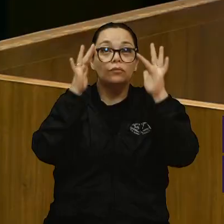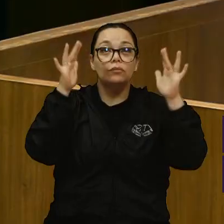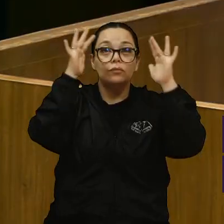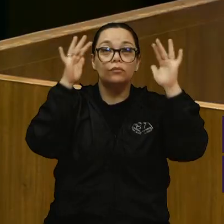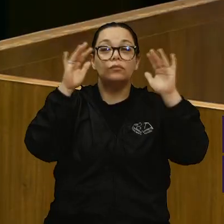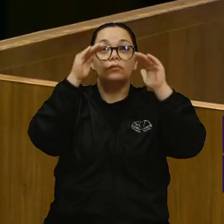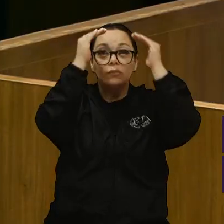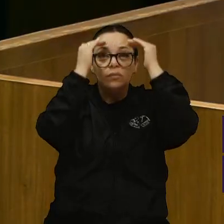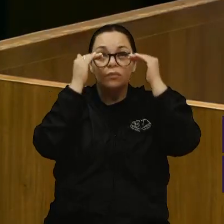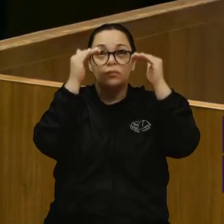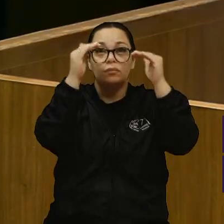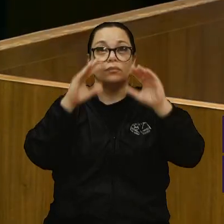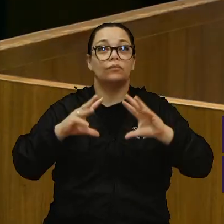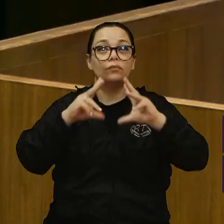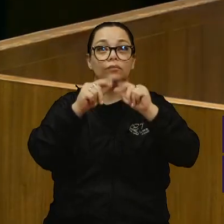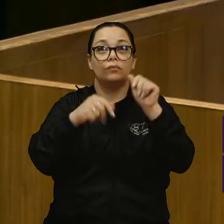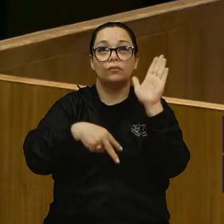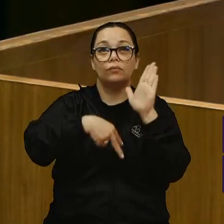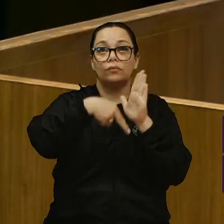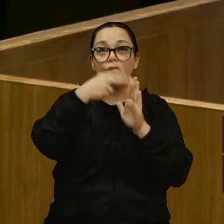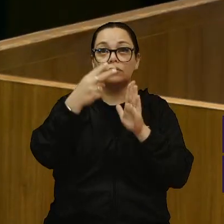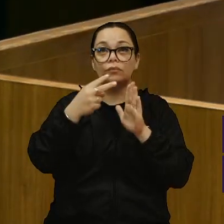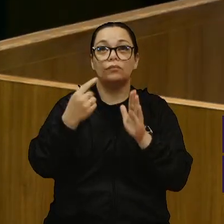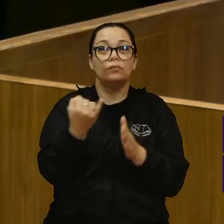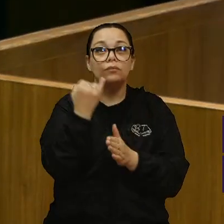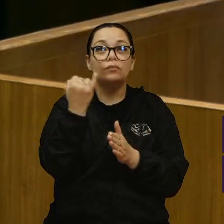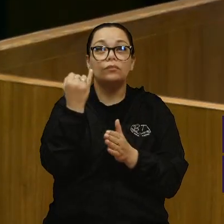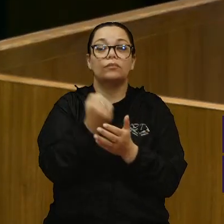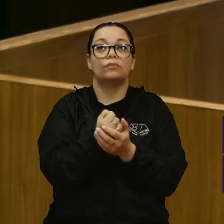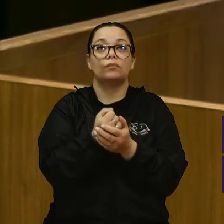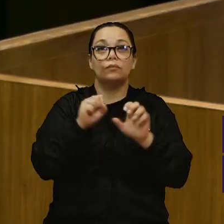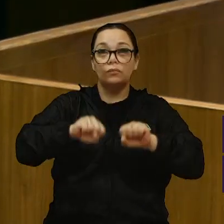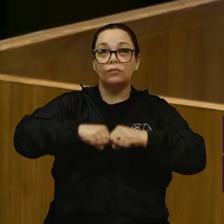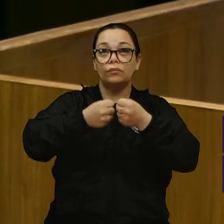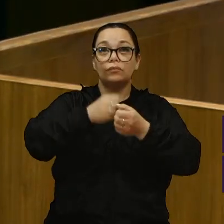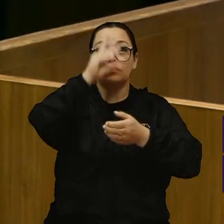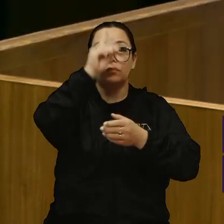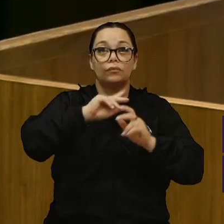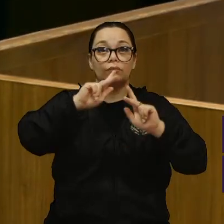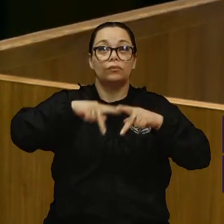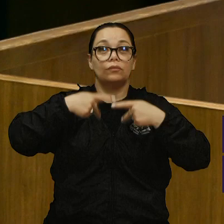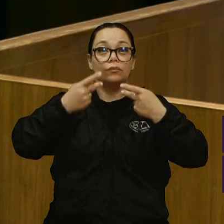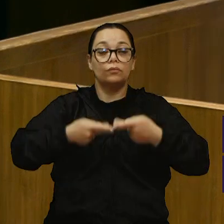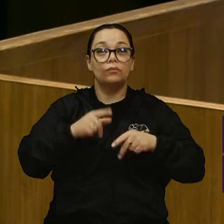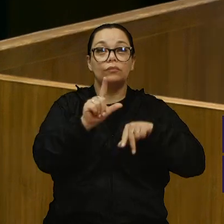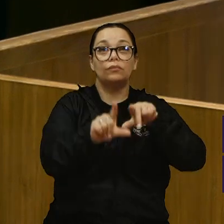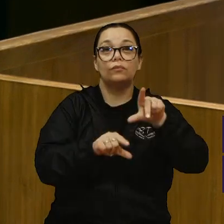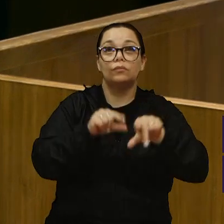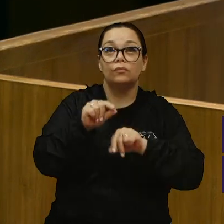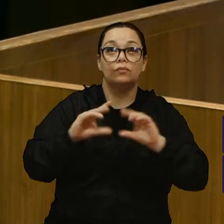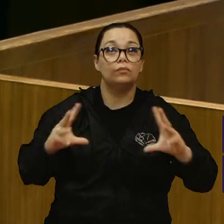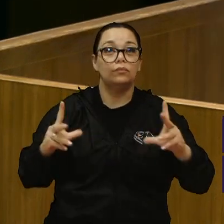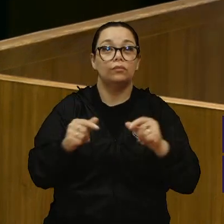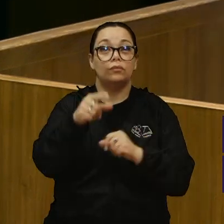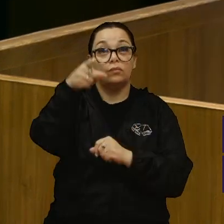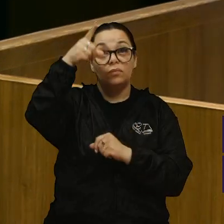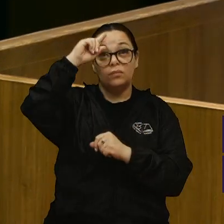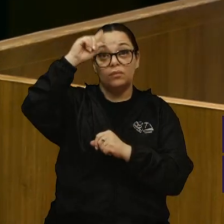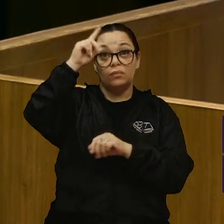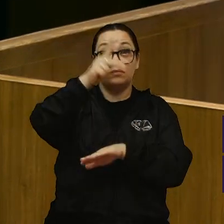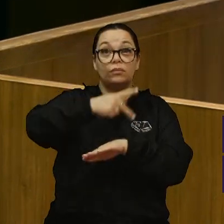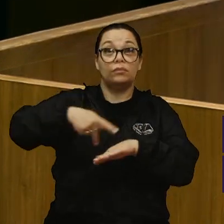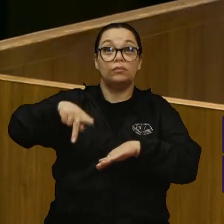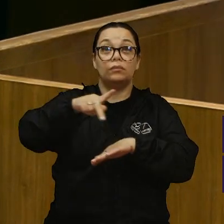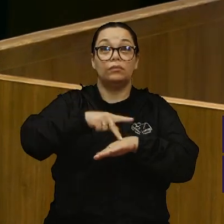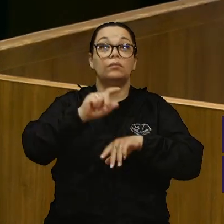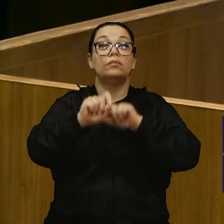merece respeito e toda voz importa. Defender os direitos humanos é escolher todos os dias um país